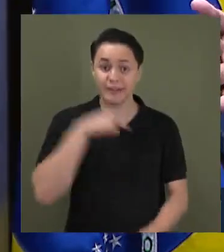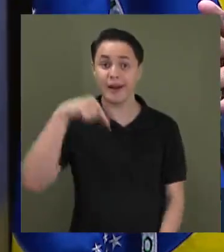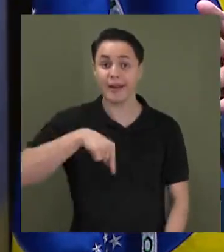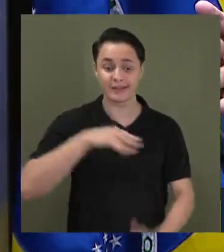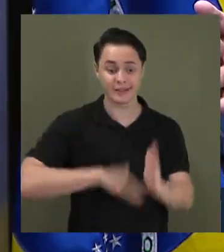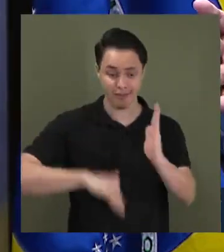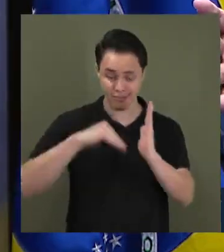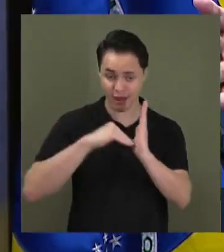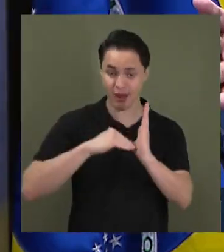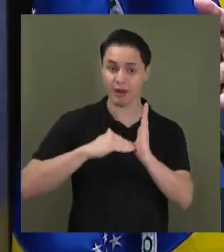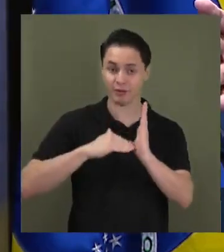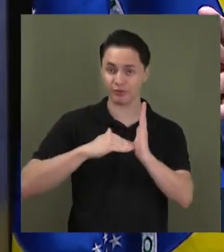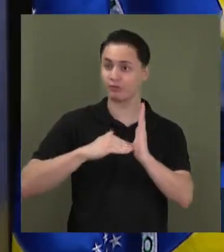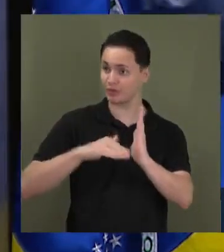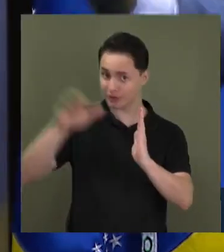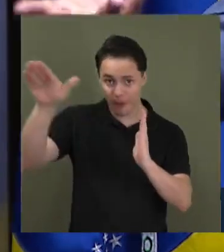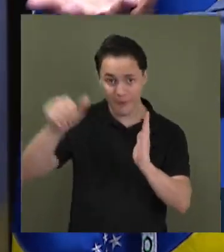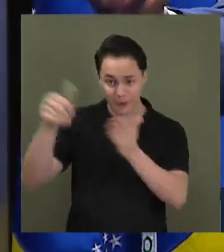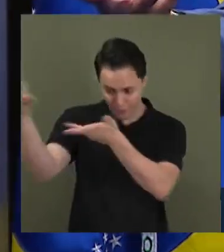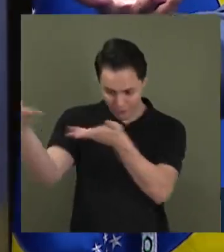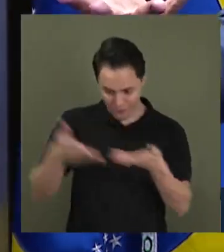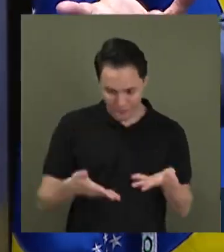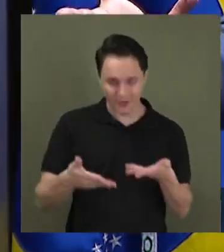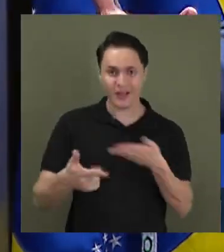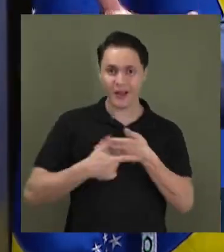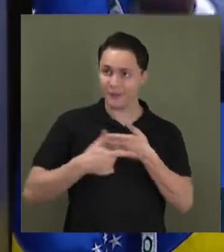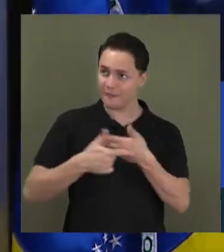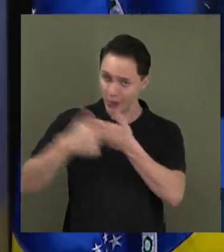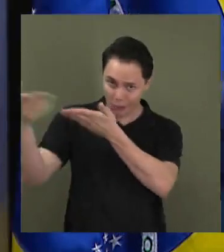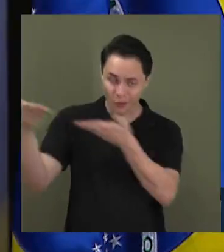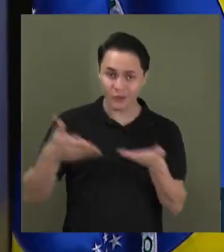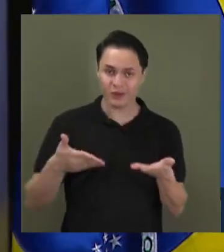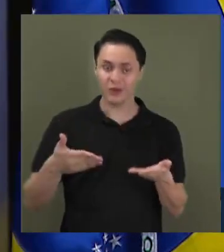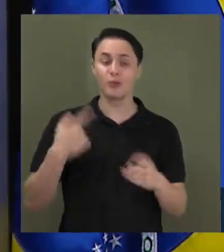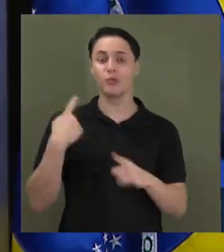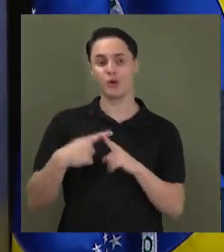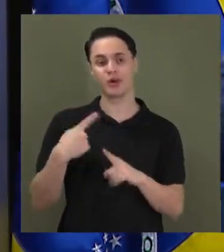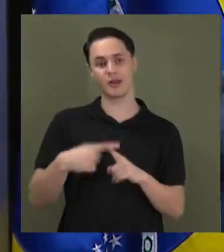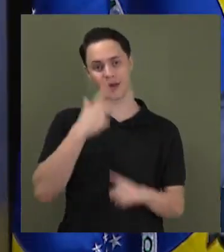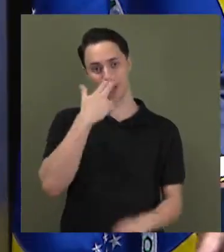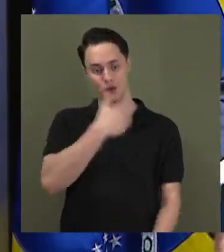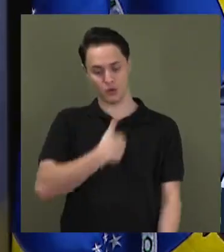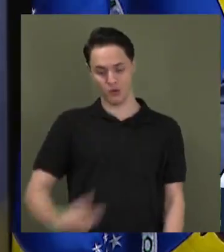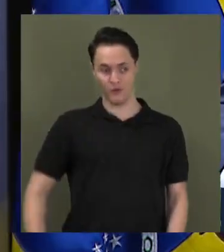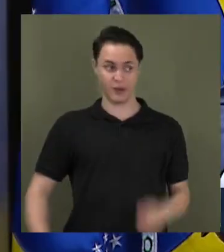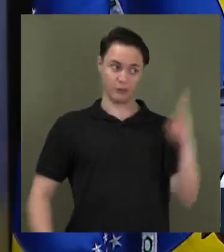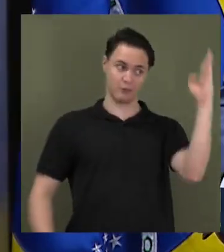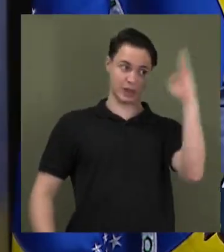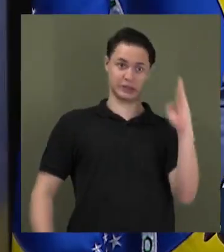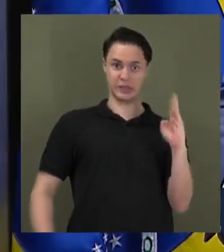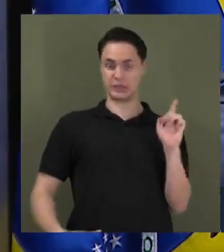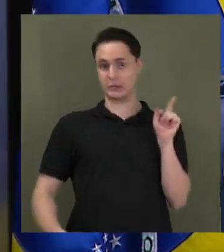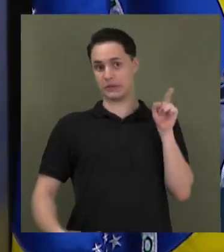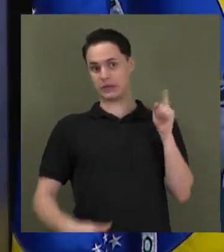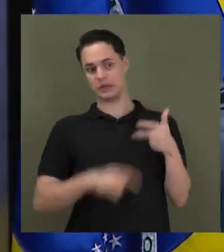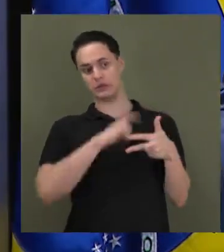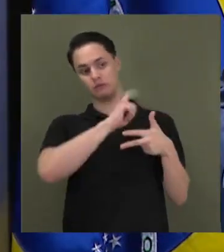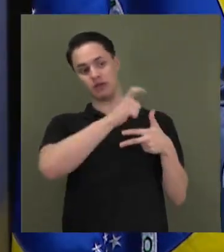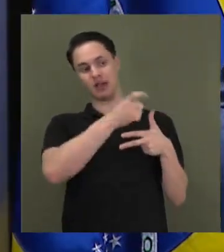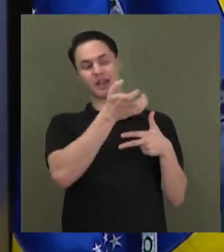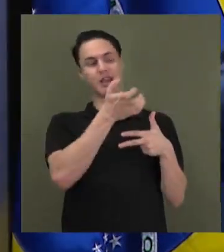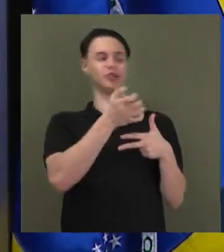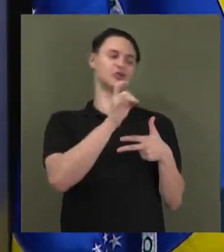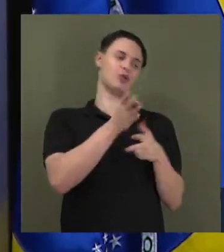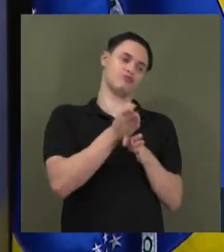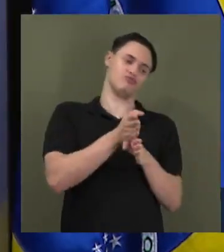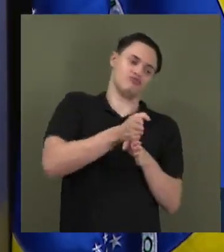ouvir o outro lado, já que o governo brasileiro só quer ouvir a Rússia,